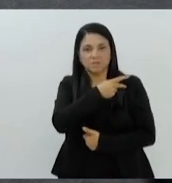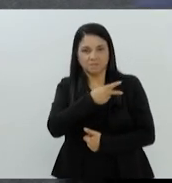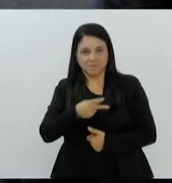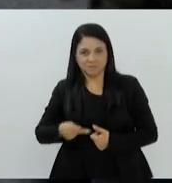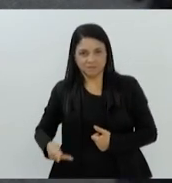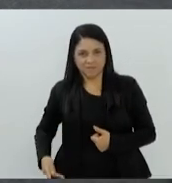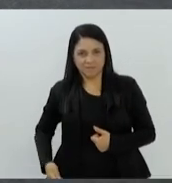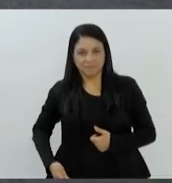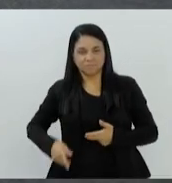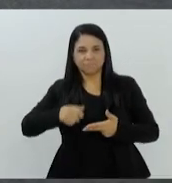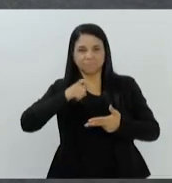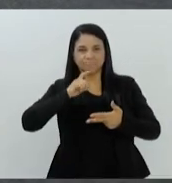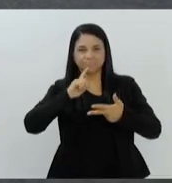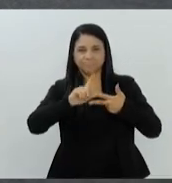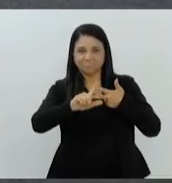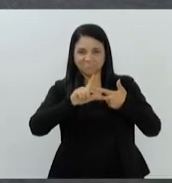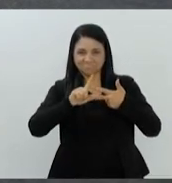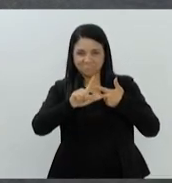nosso Poder Legislativo.